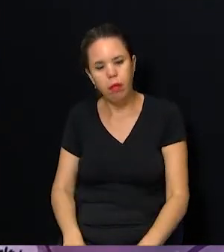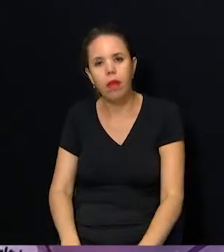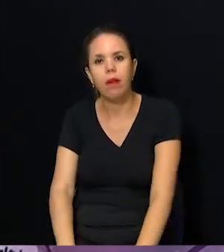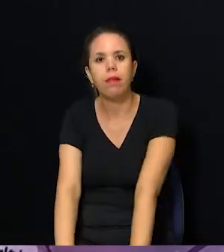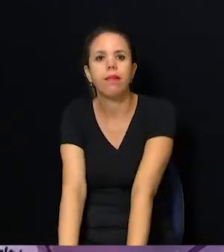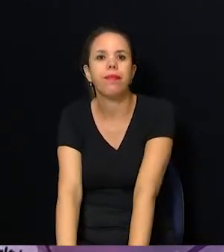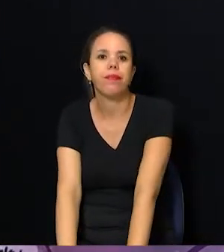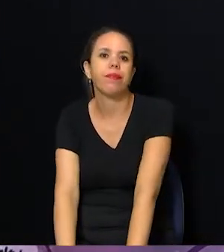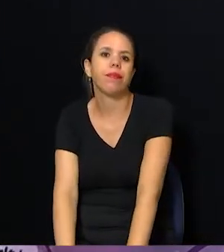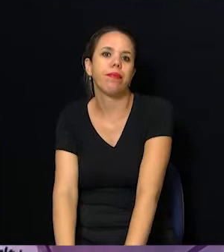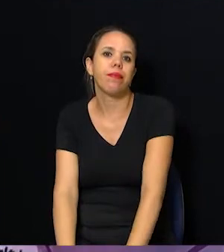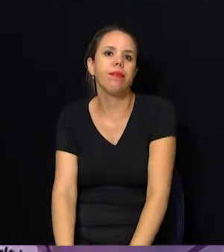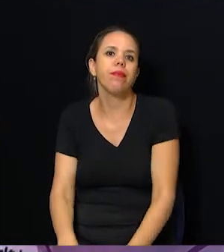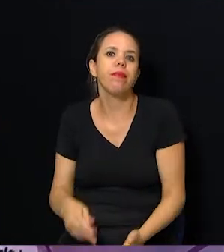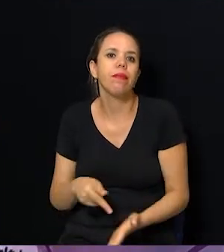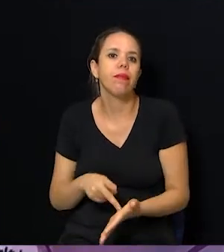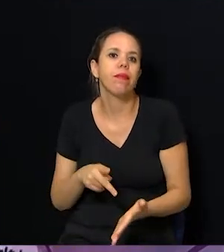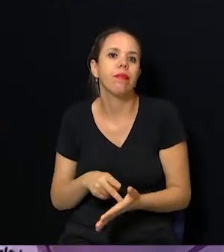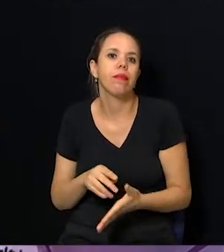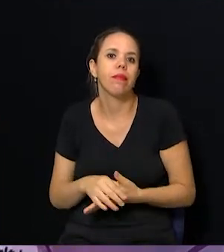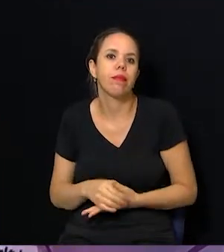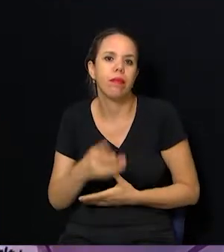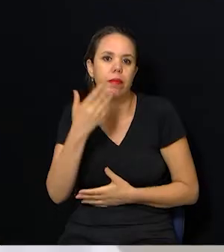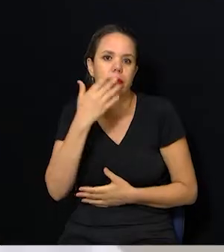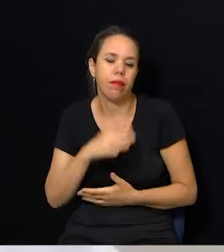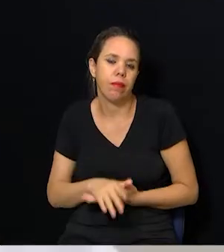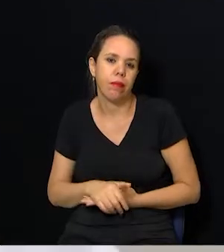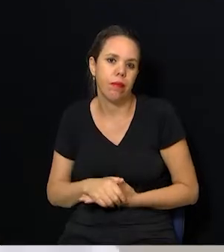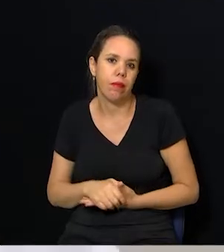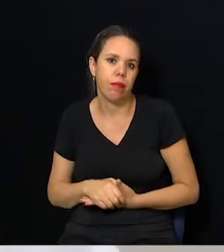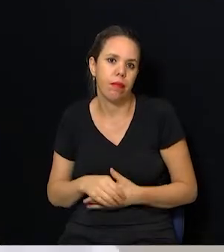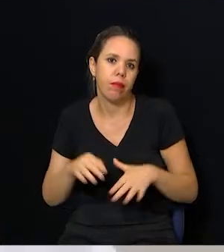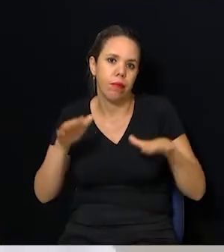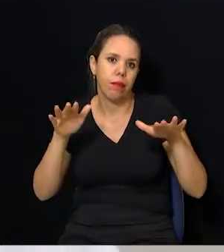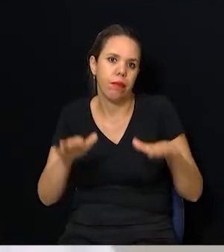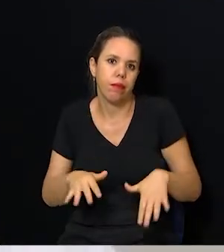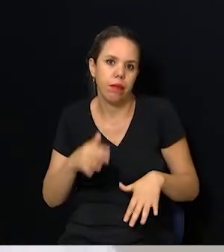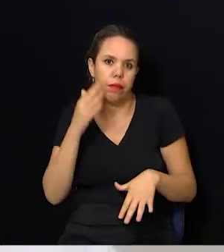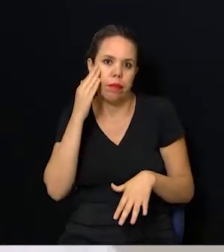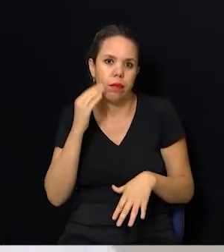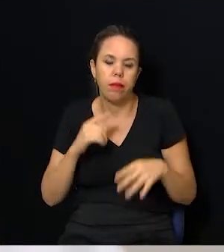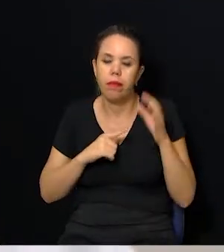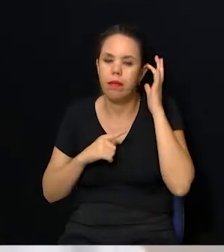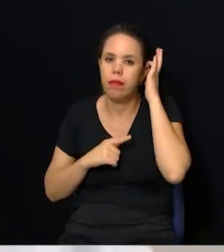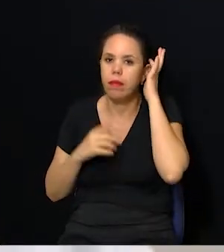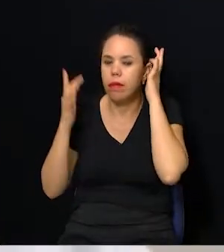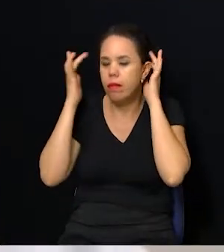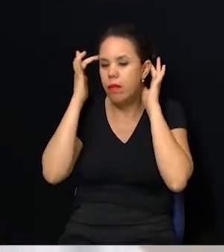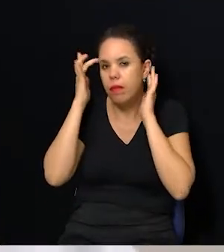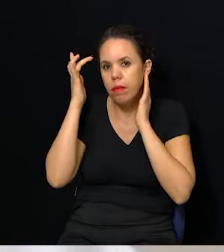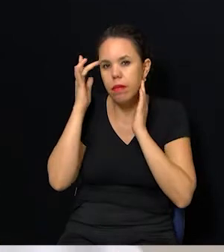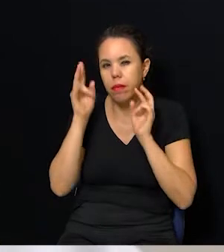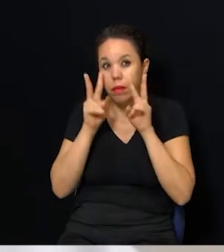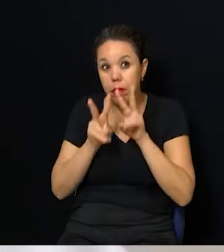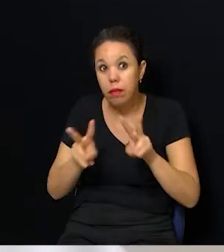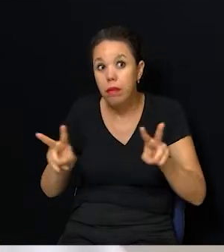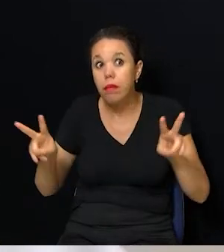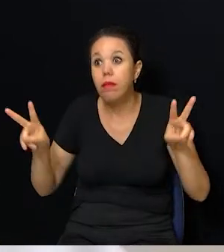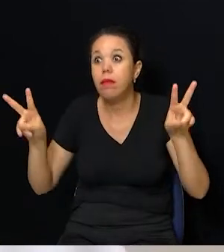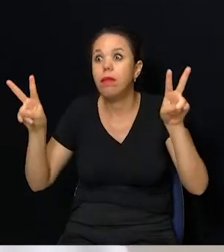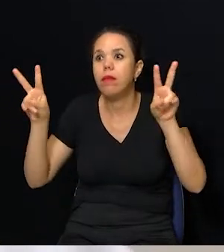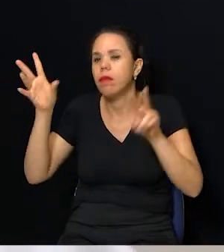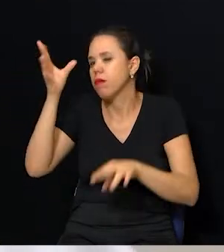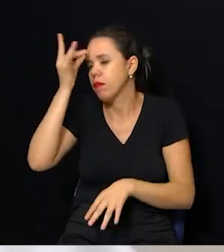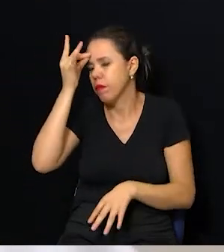doutor? Na verdade é o seguinte, a criança muito pequena, né, ela tem um amadurecimento visual,